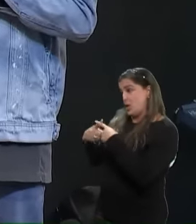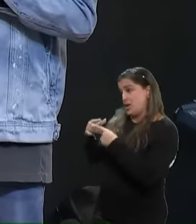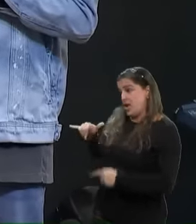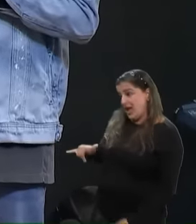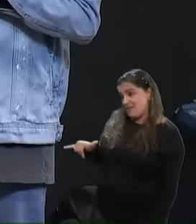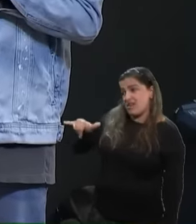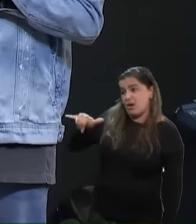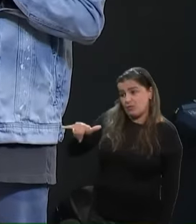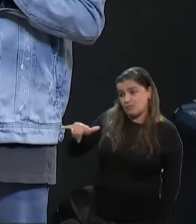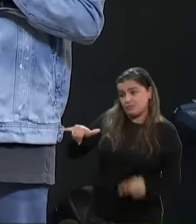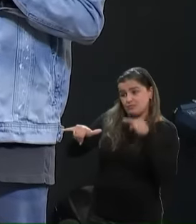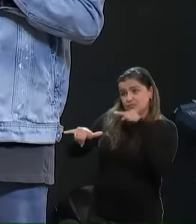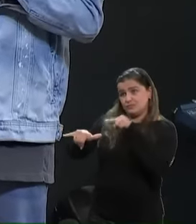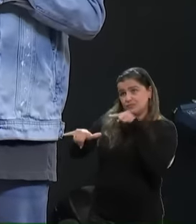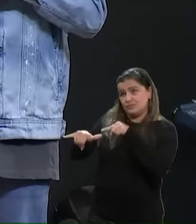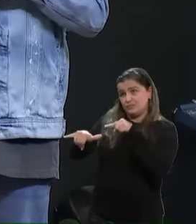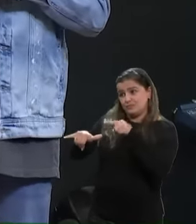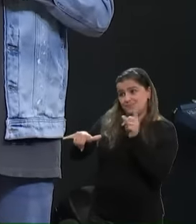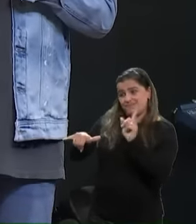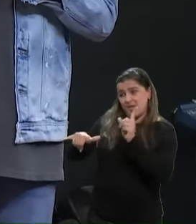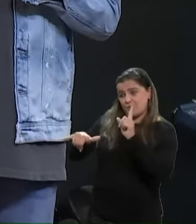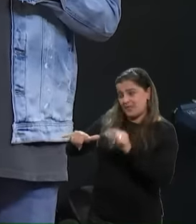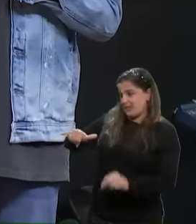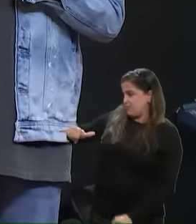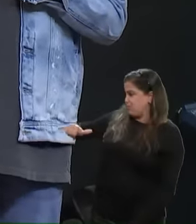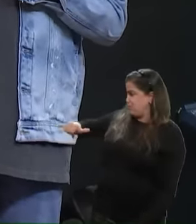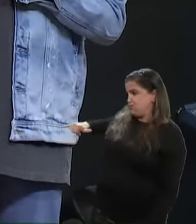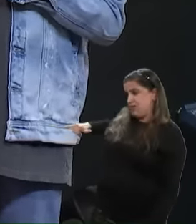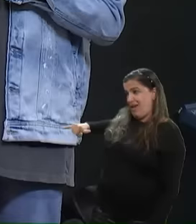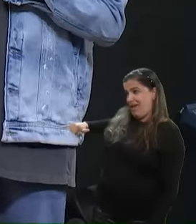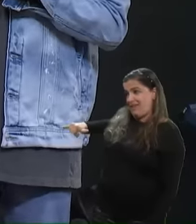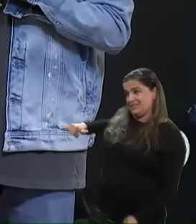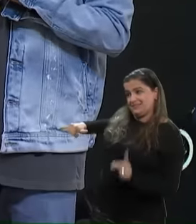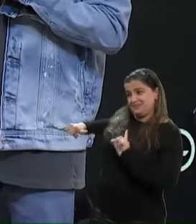Porque avião não tem marcha ré.